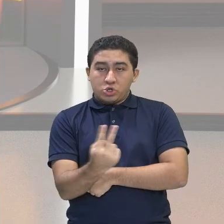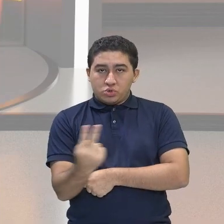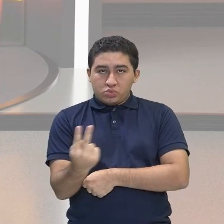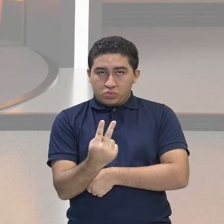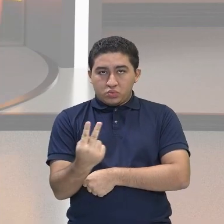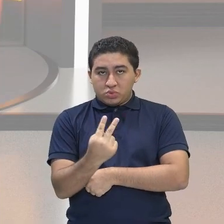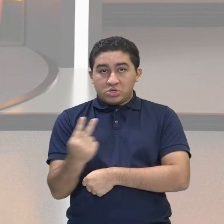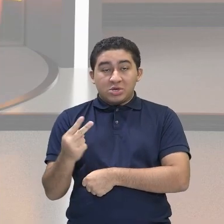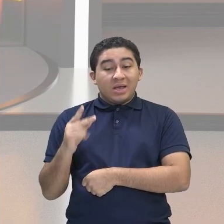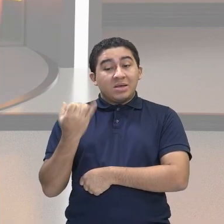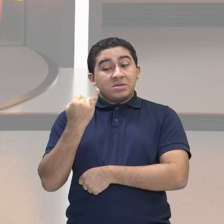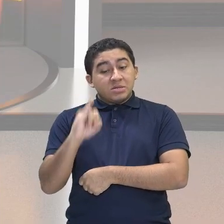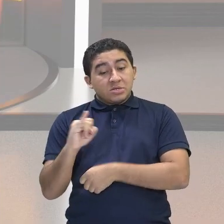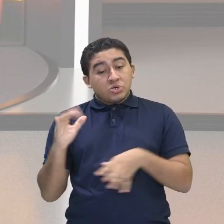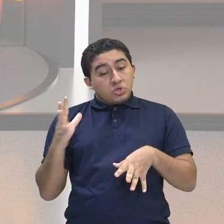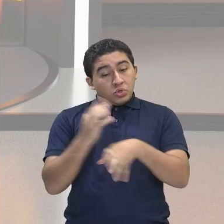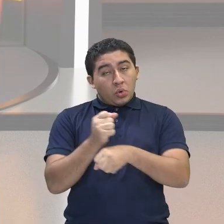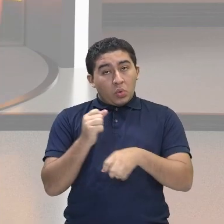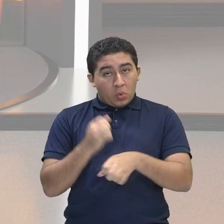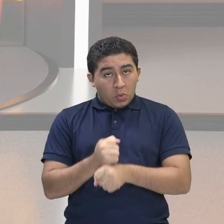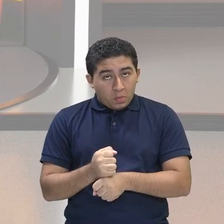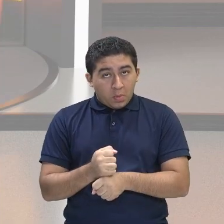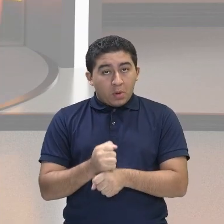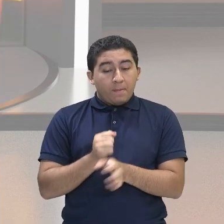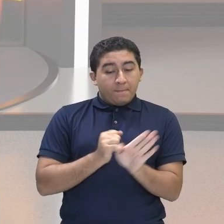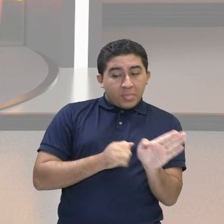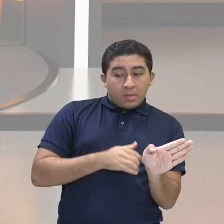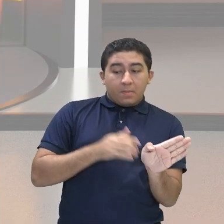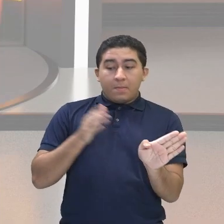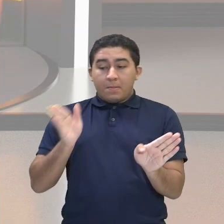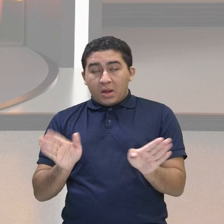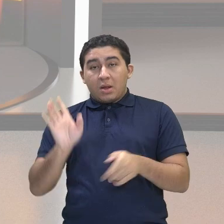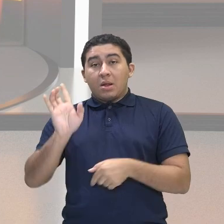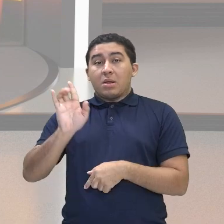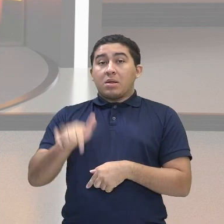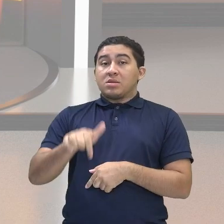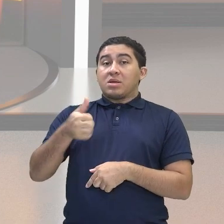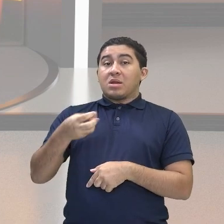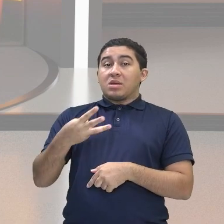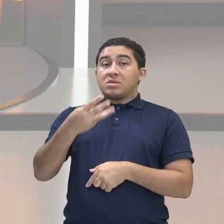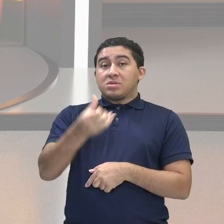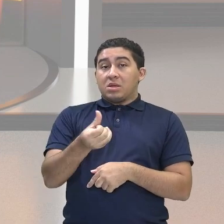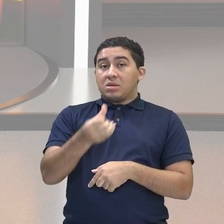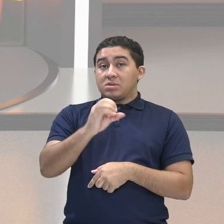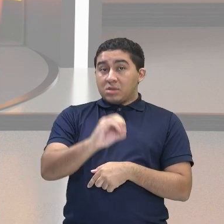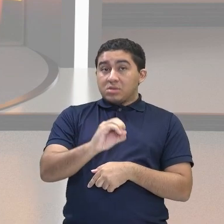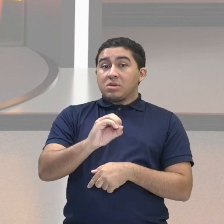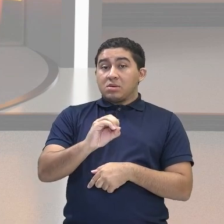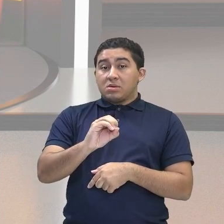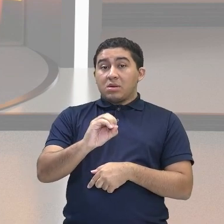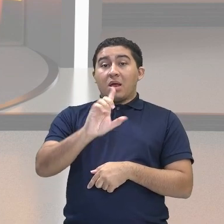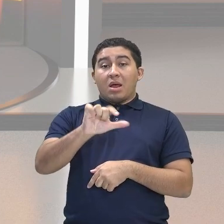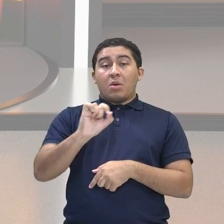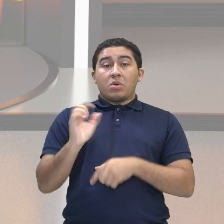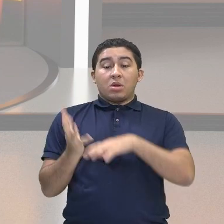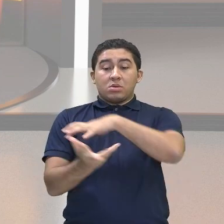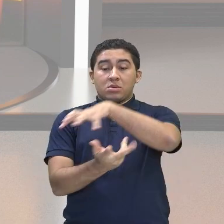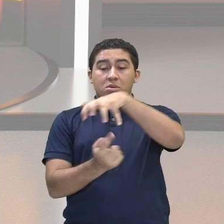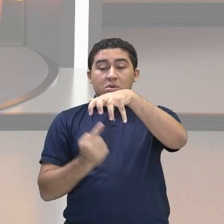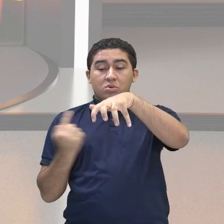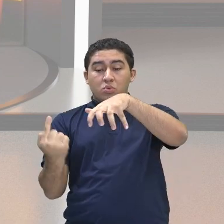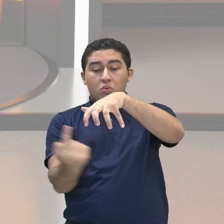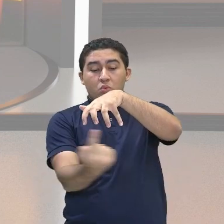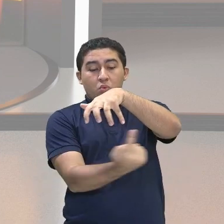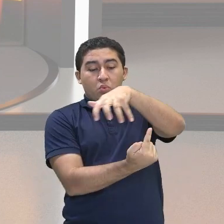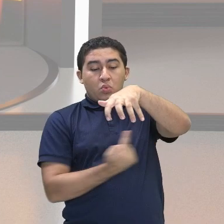né, essa distância em graus para cada lado, vai ter um total de 360 graus, que é a circunferência aí